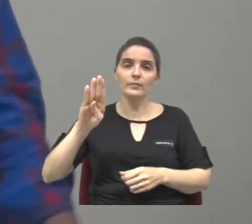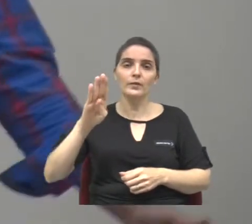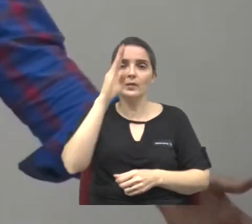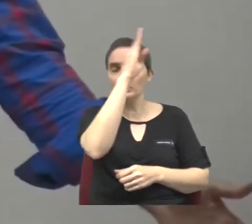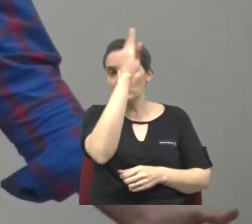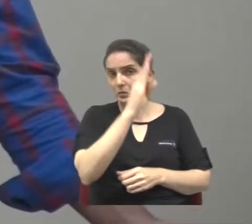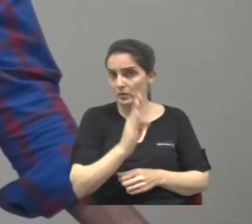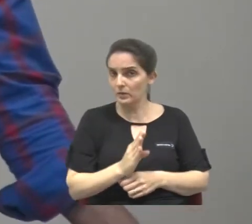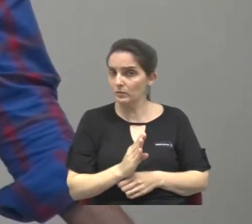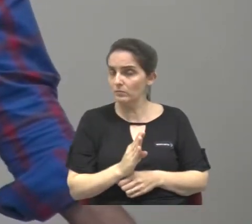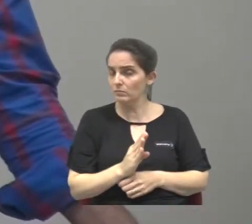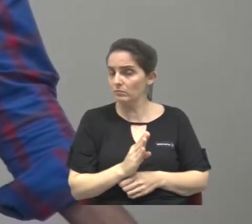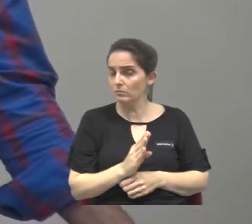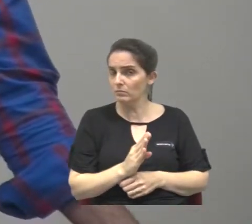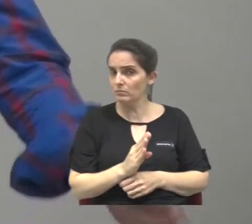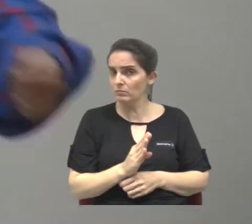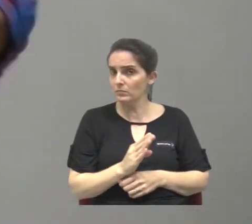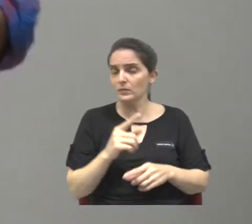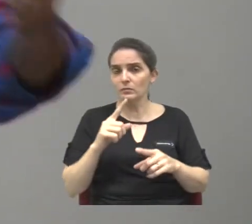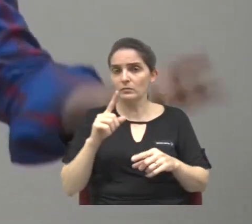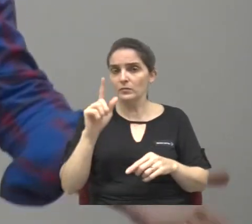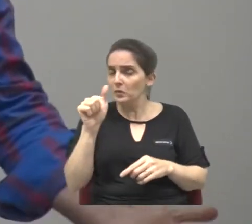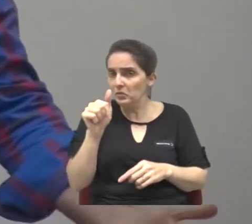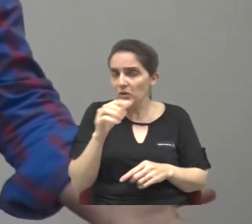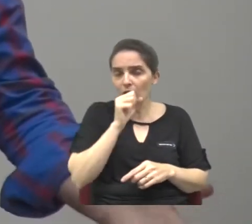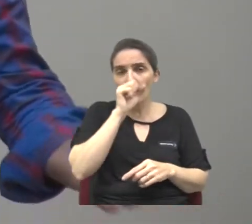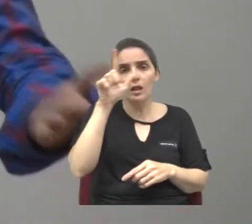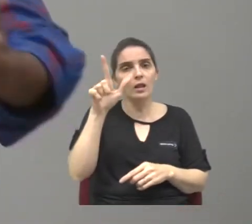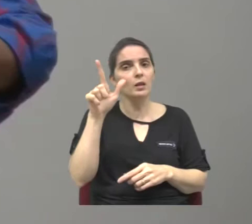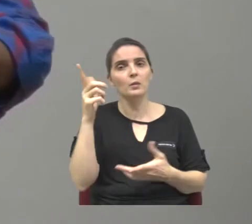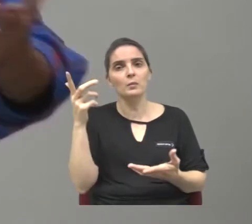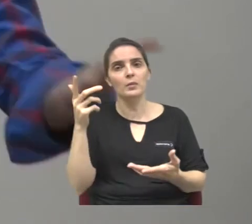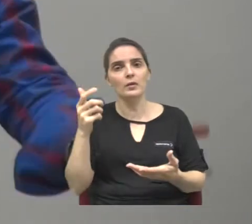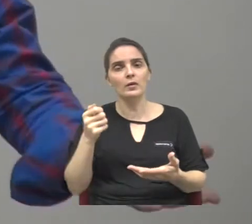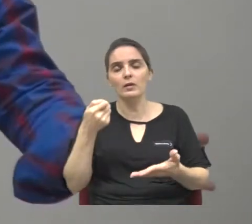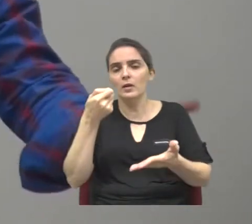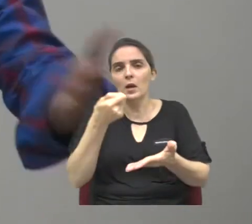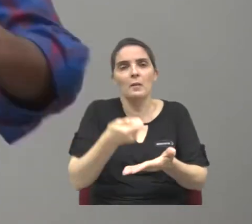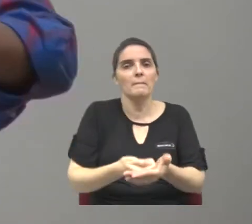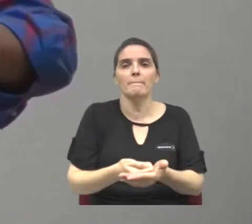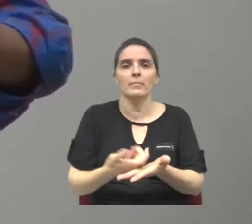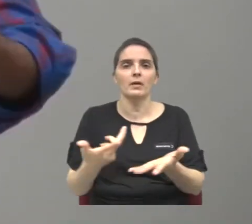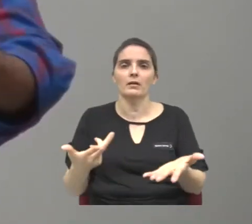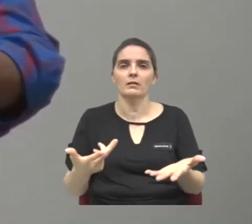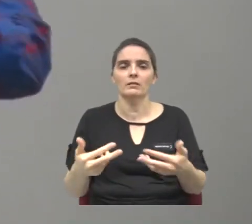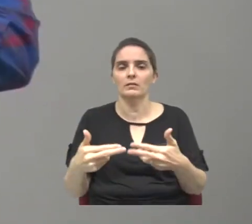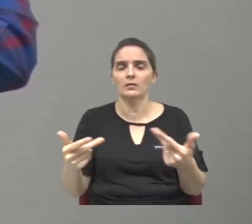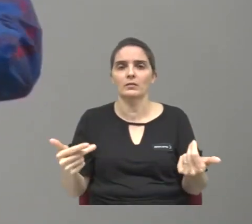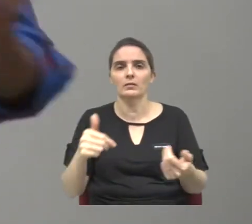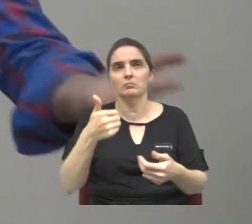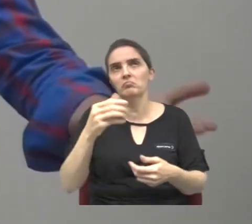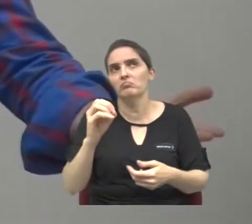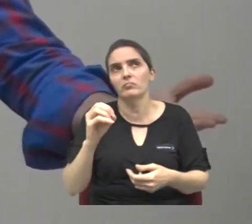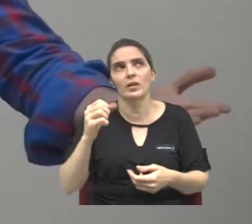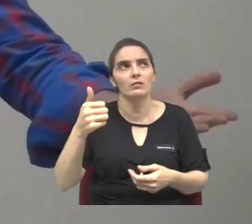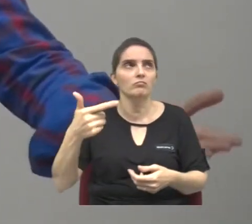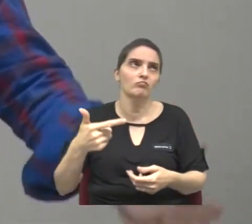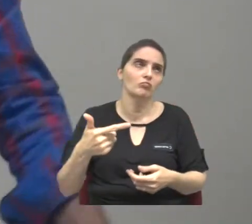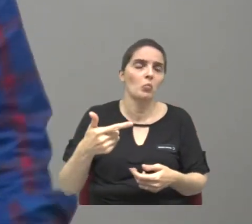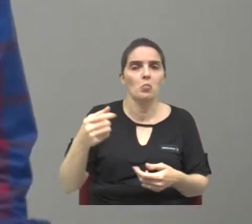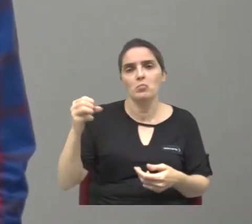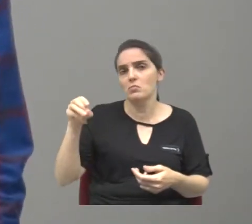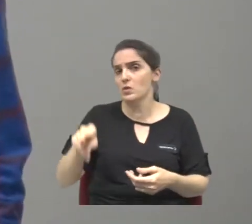E aí, Limeira aqui subsidiando o Estado com 10 milhões, 12, 8, 10, todo ano.